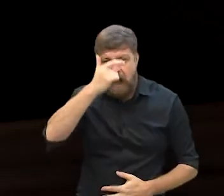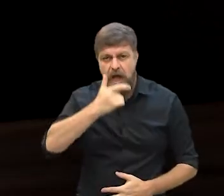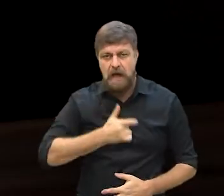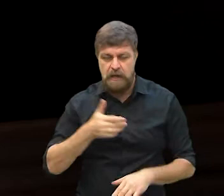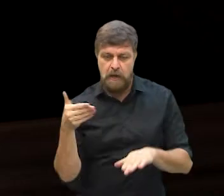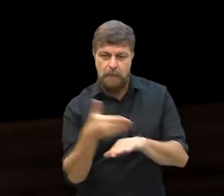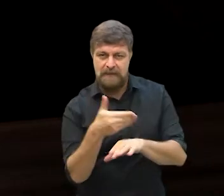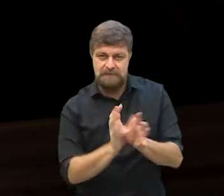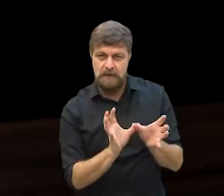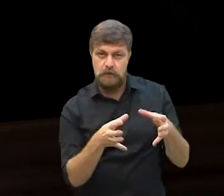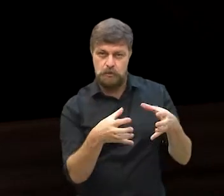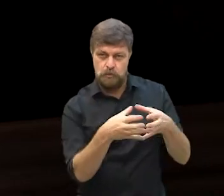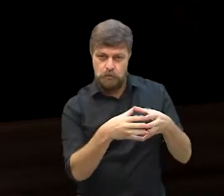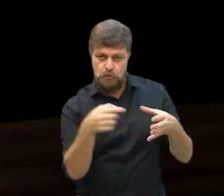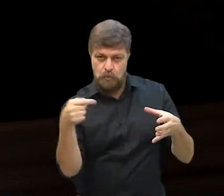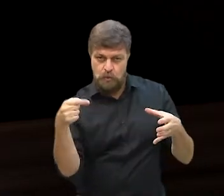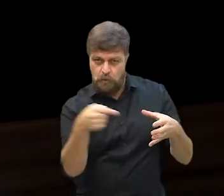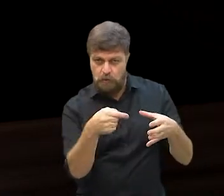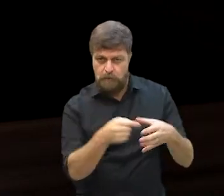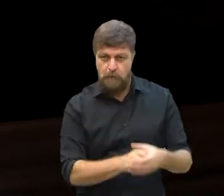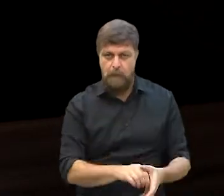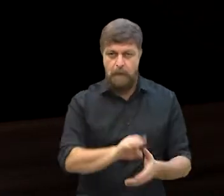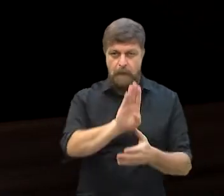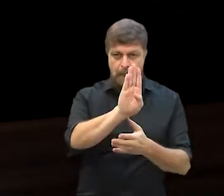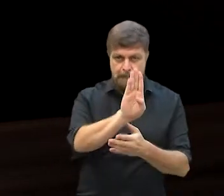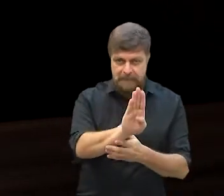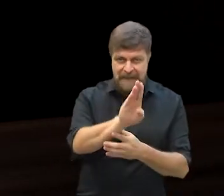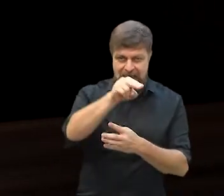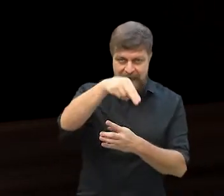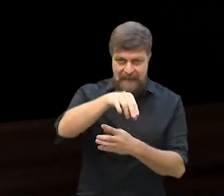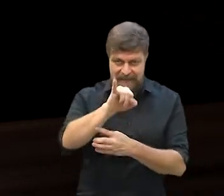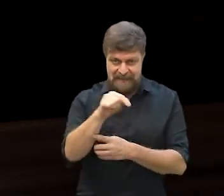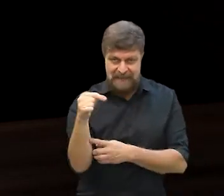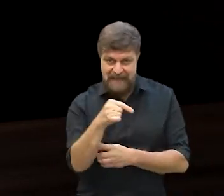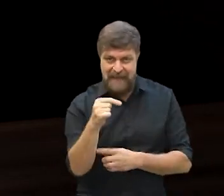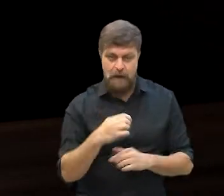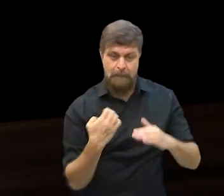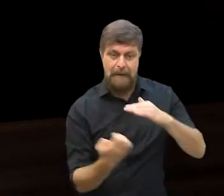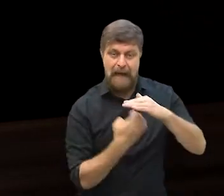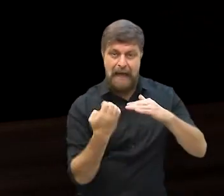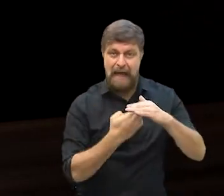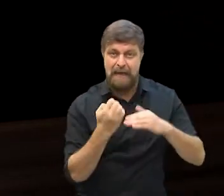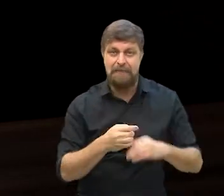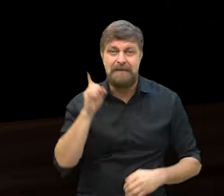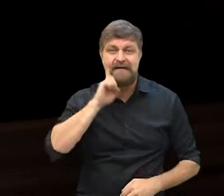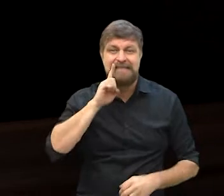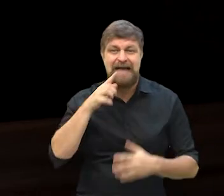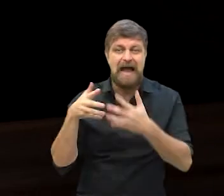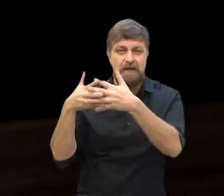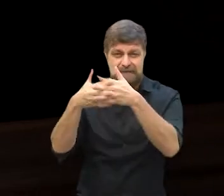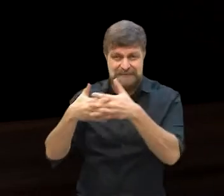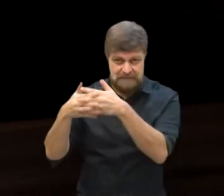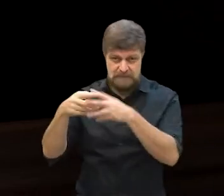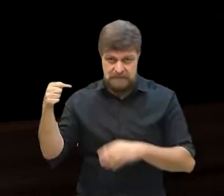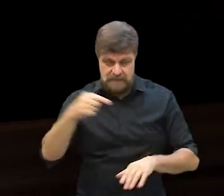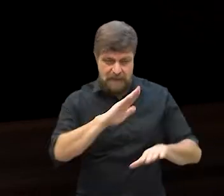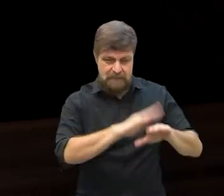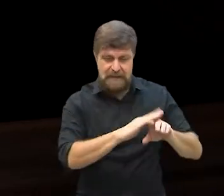entrei no BNI, né? O BNI é uma multinacional americana que só faz isso, só